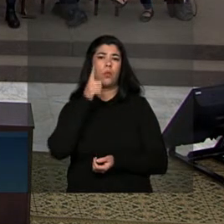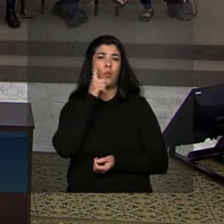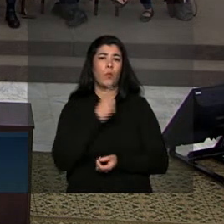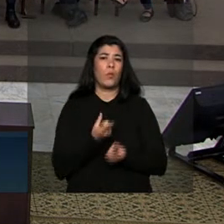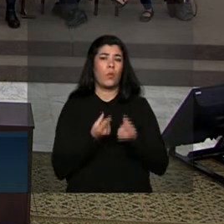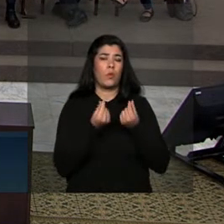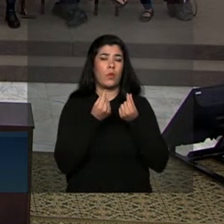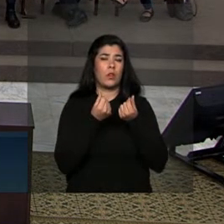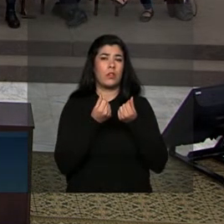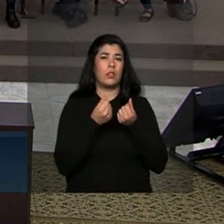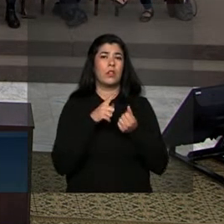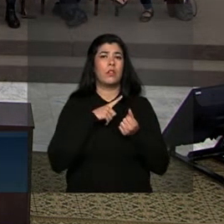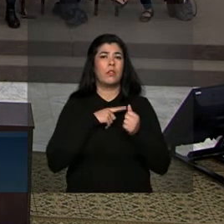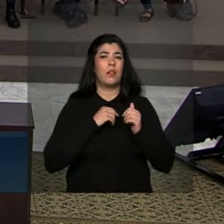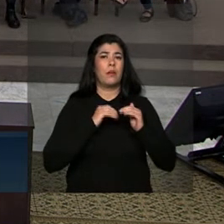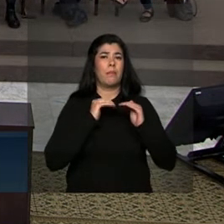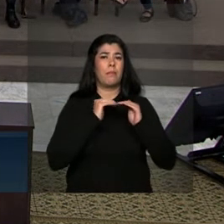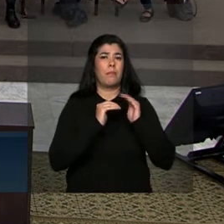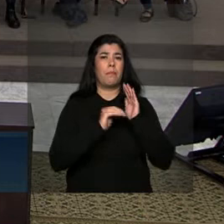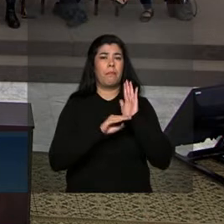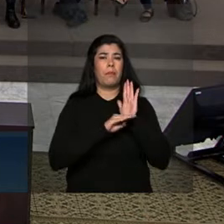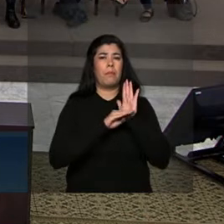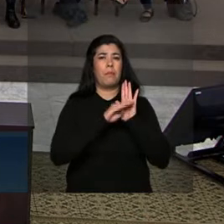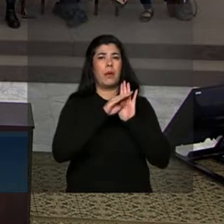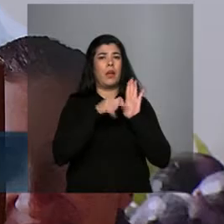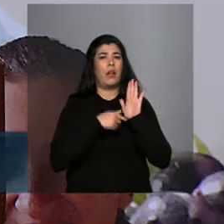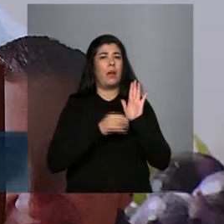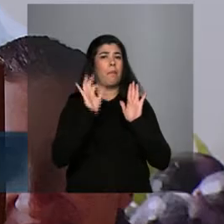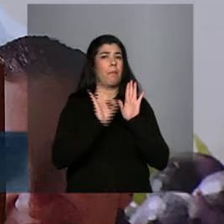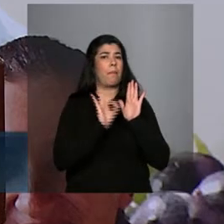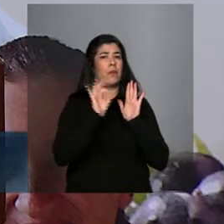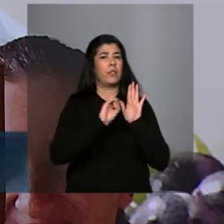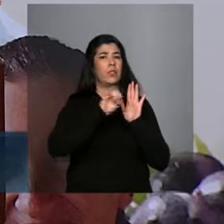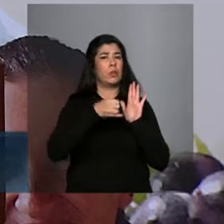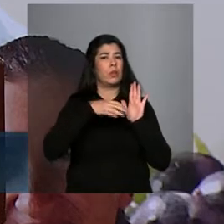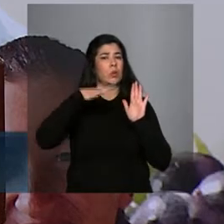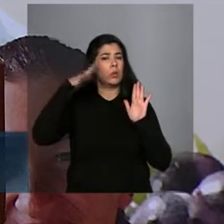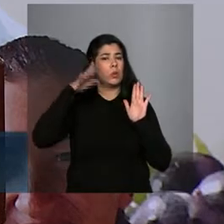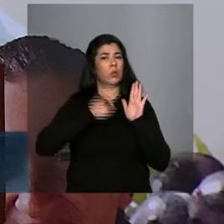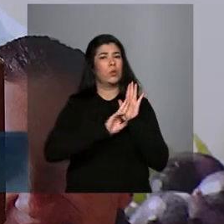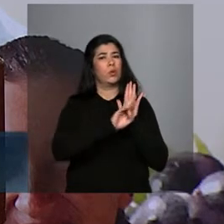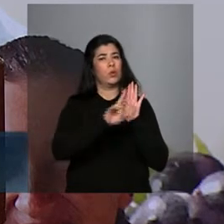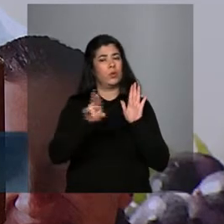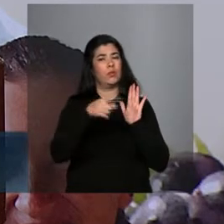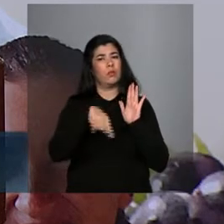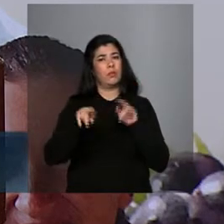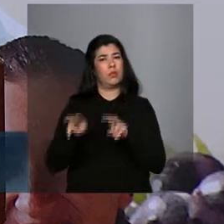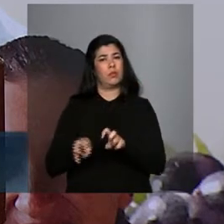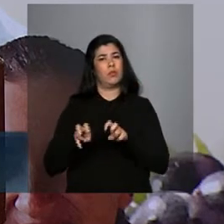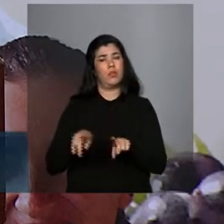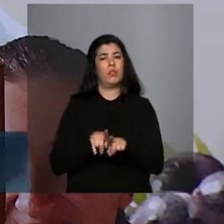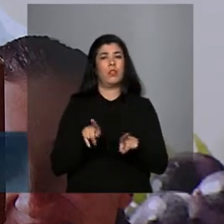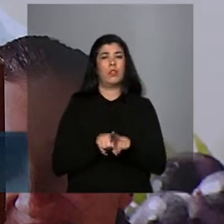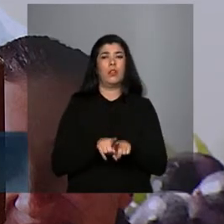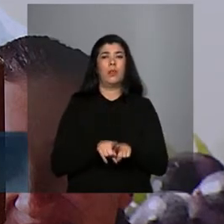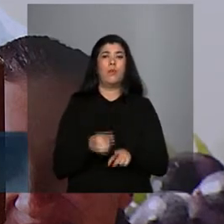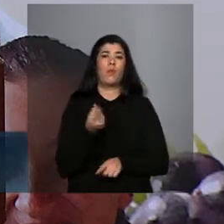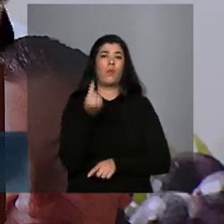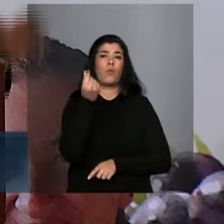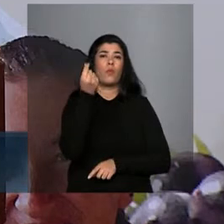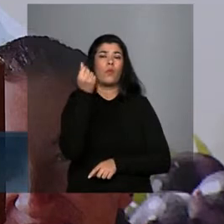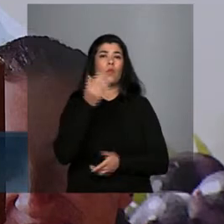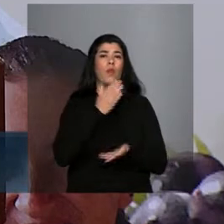juros diferenciados, eles reconhecem isso. E também o valor do financiamento, garantindo que